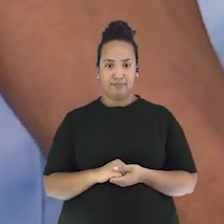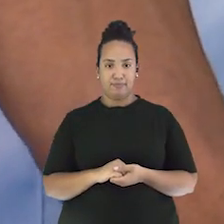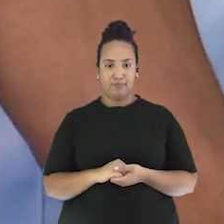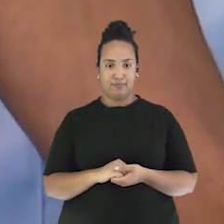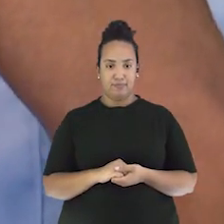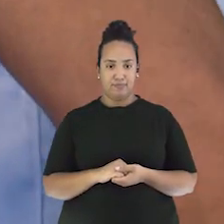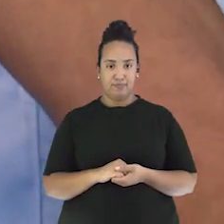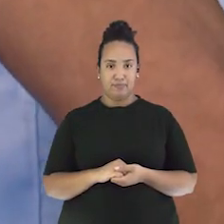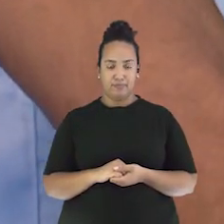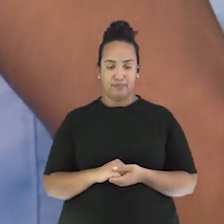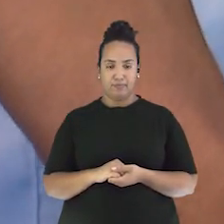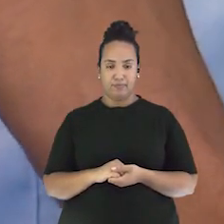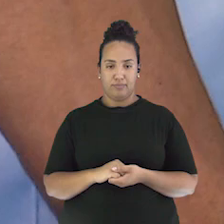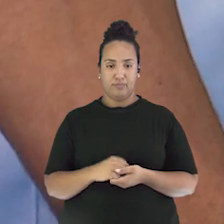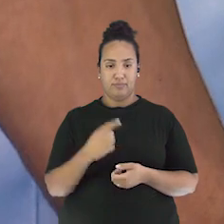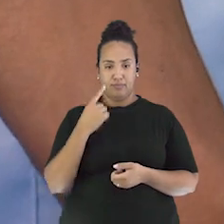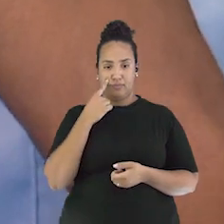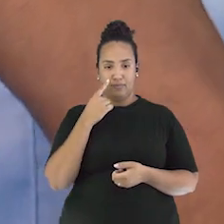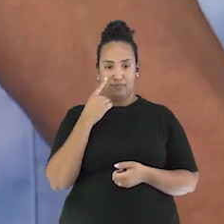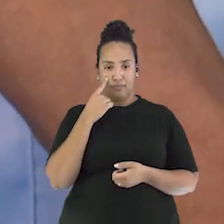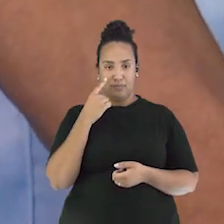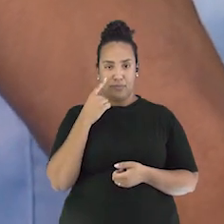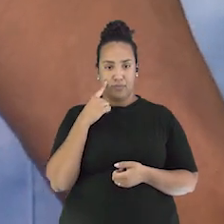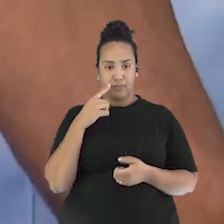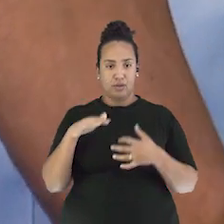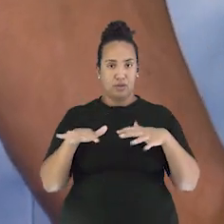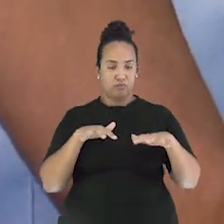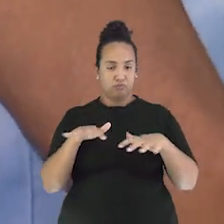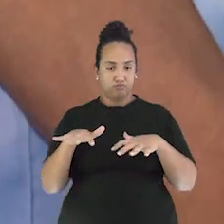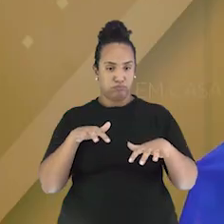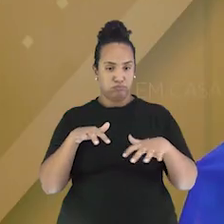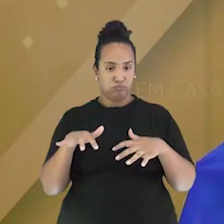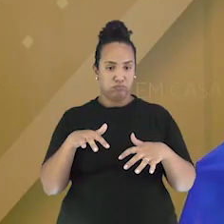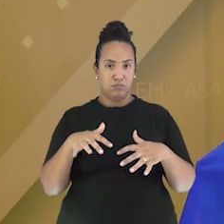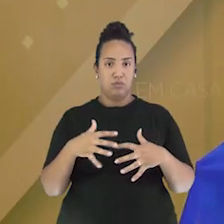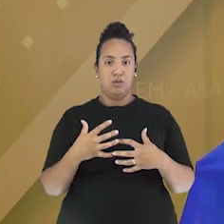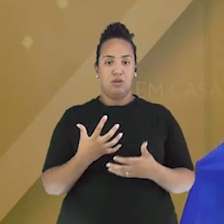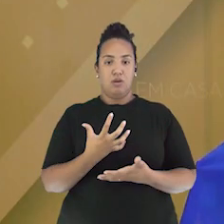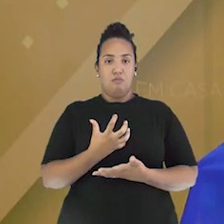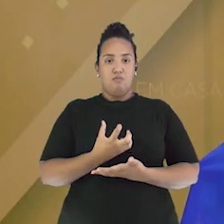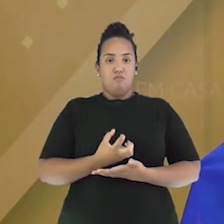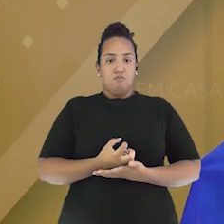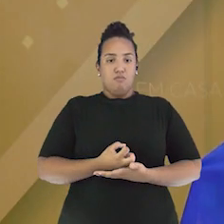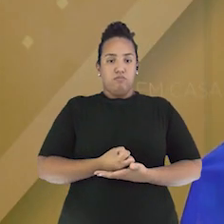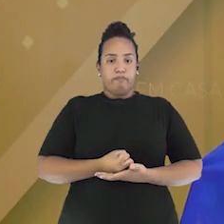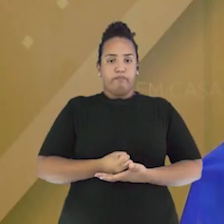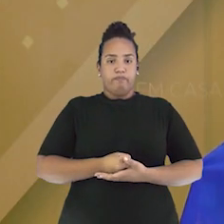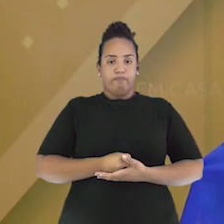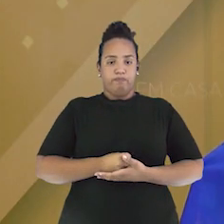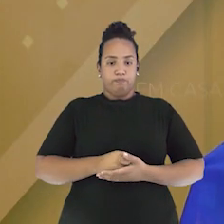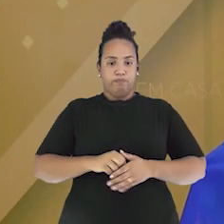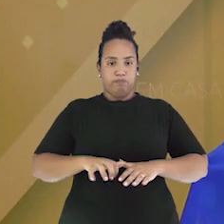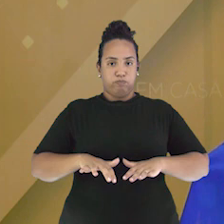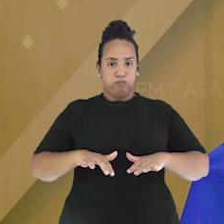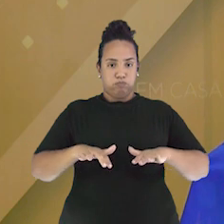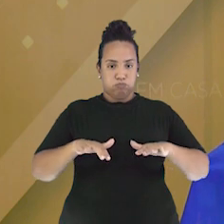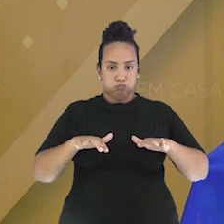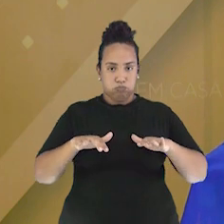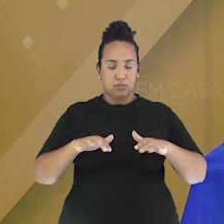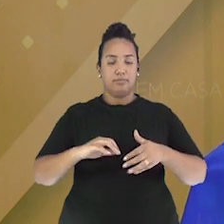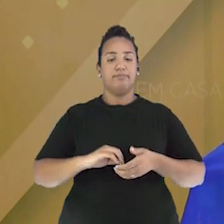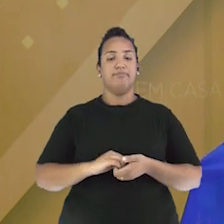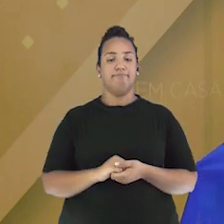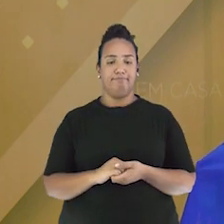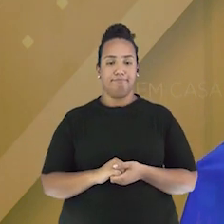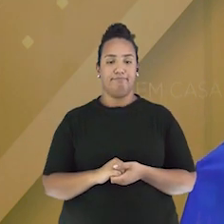contração é que gera o movimento necessário para a circulação do ar dentro dos nossos